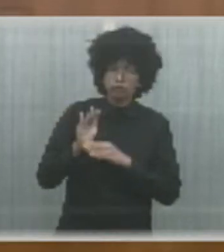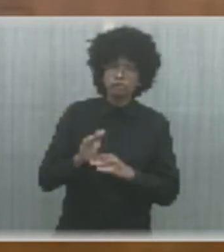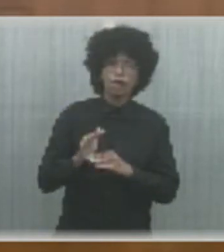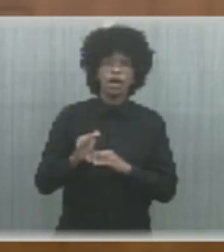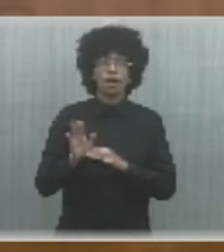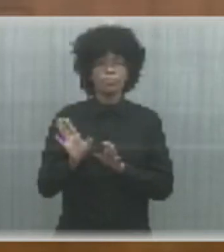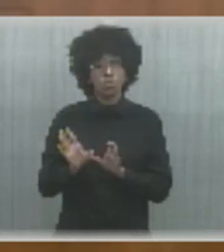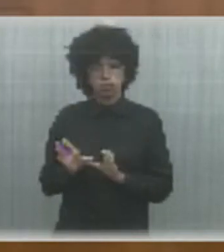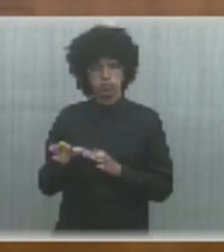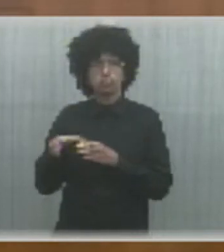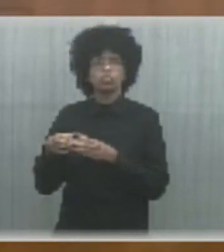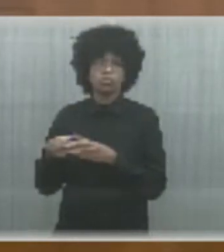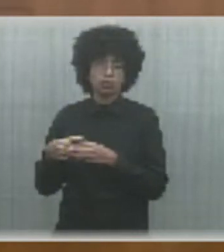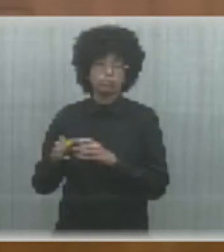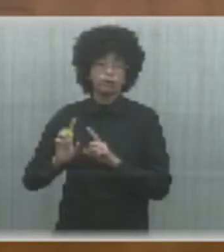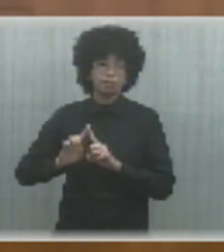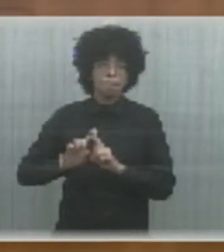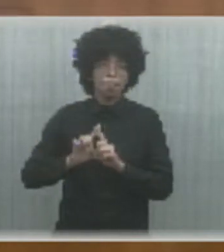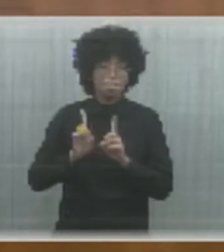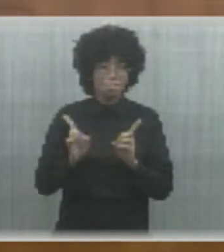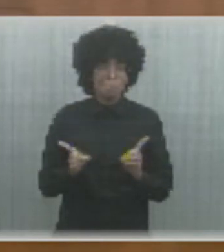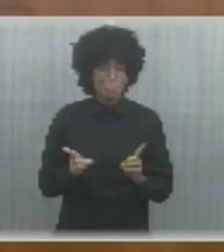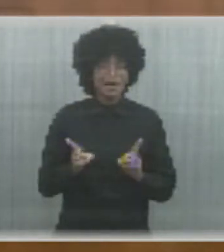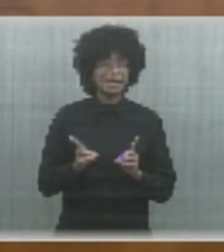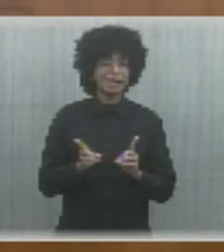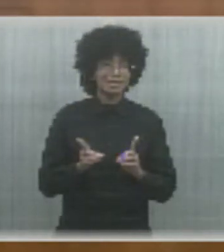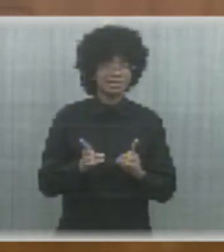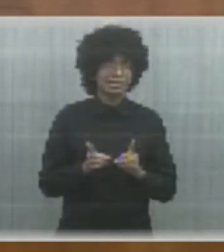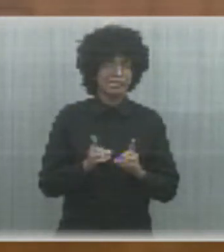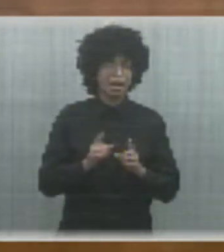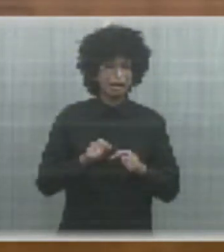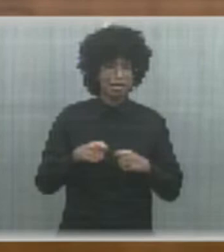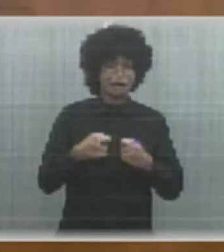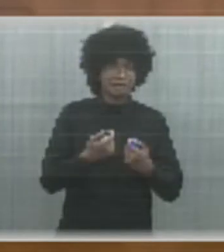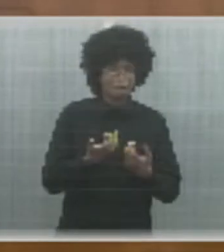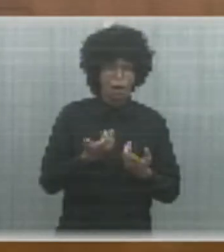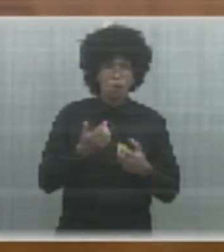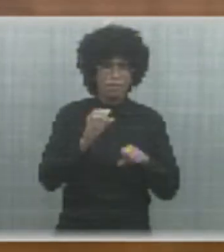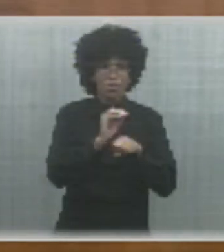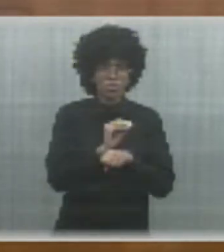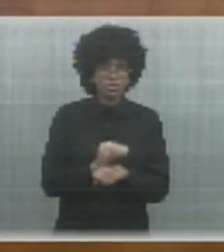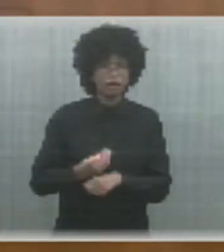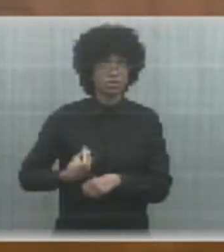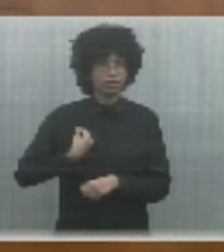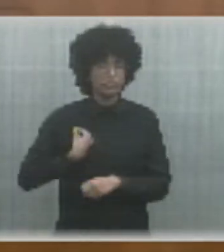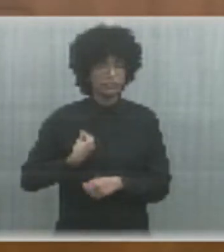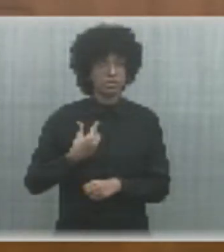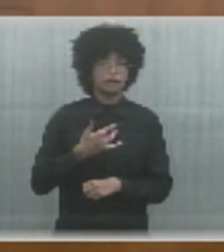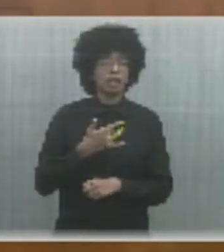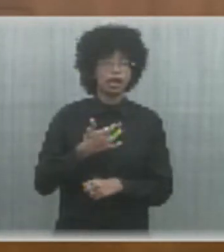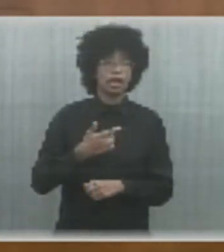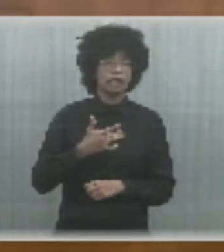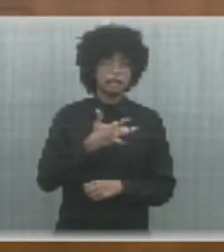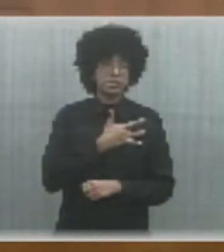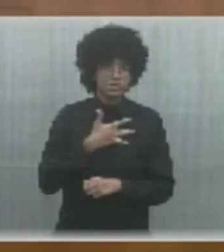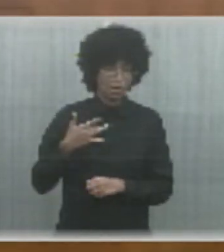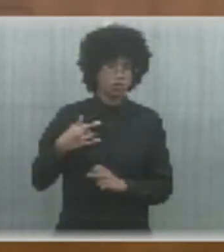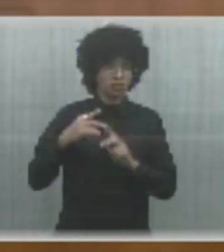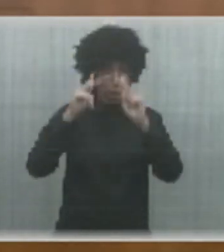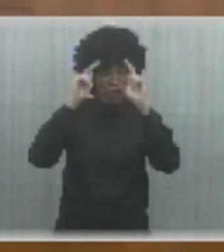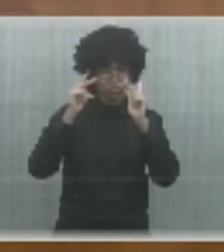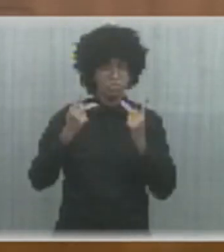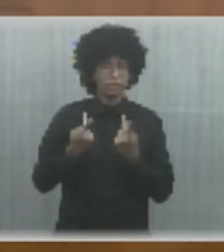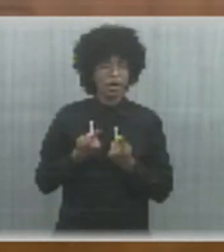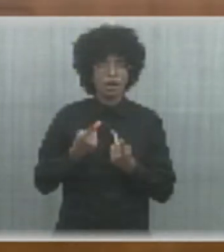uma categoria. Mas fazer isso lidando com vida, com saúde humana, e entrando numa atribuição que não